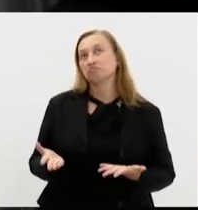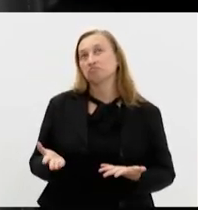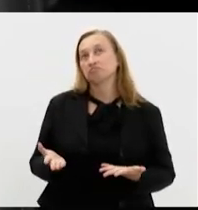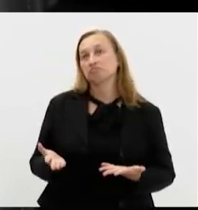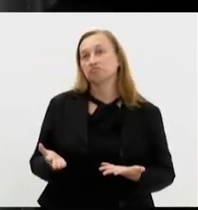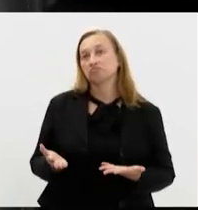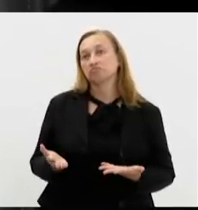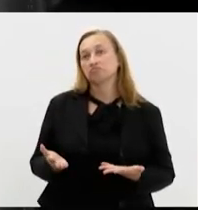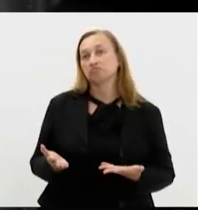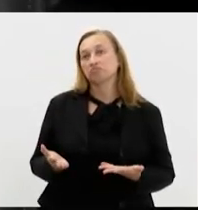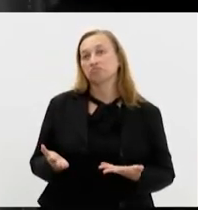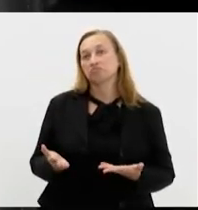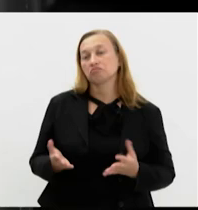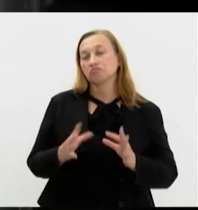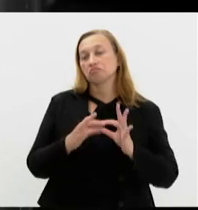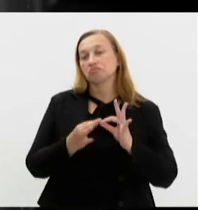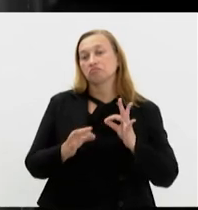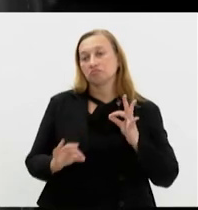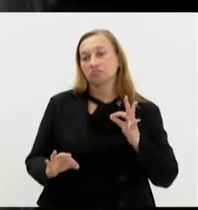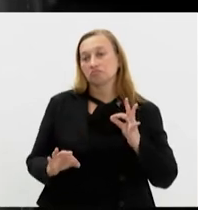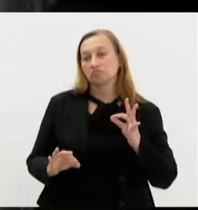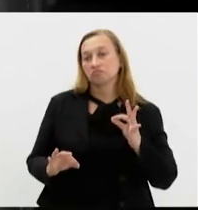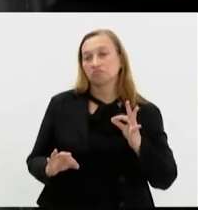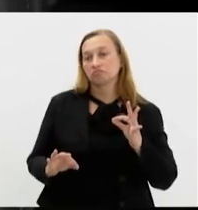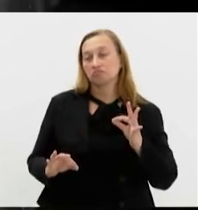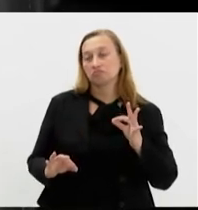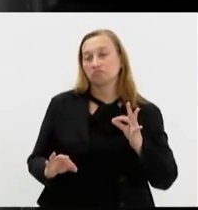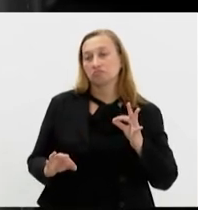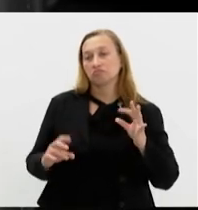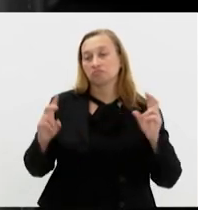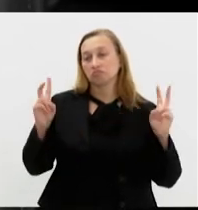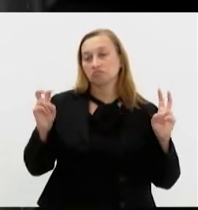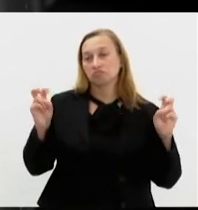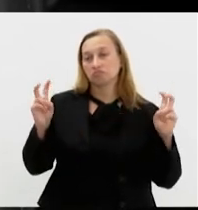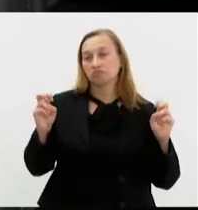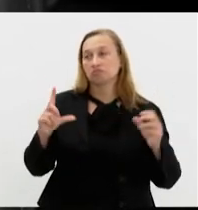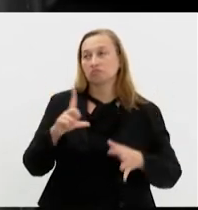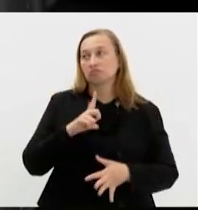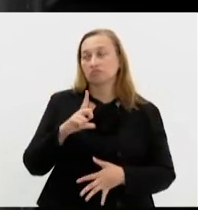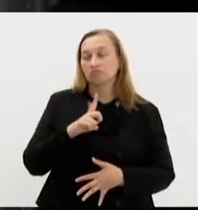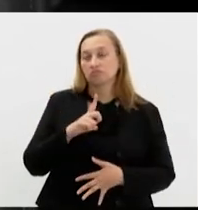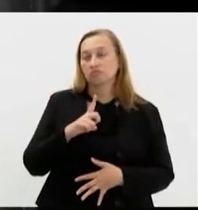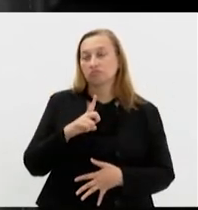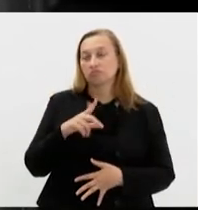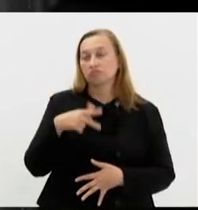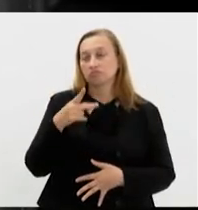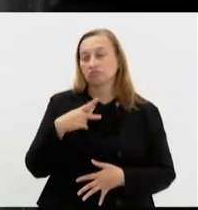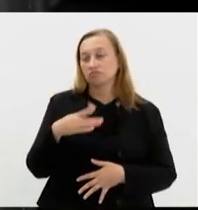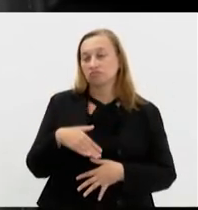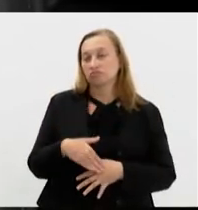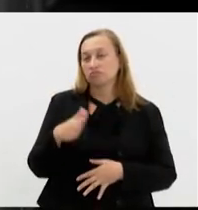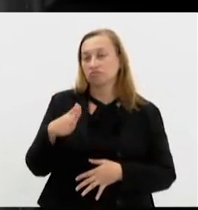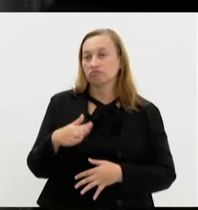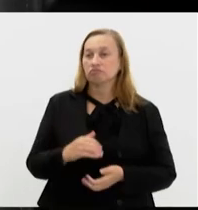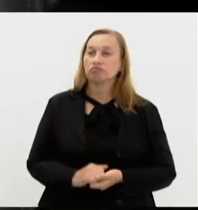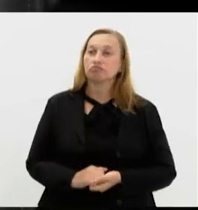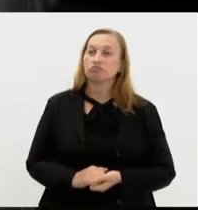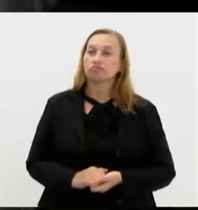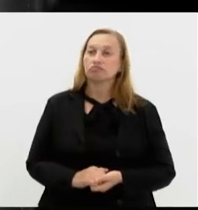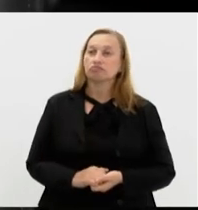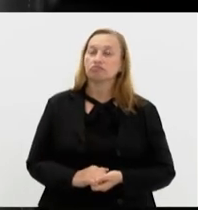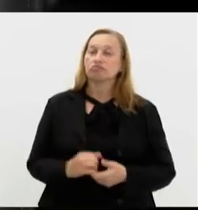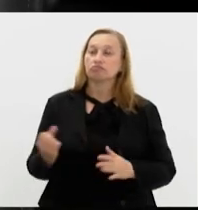e longo eu diria que embora nós tenhamos falado mais da